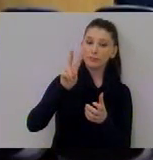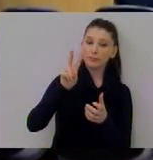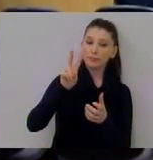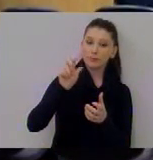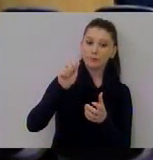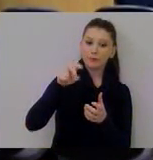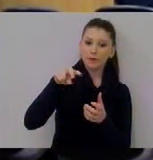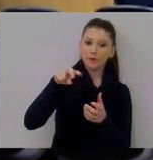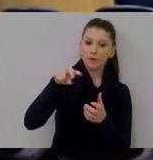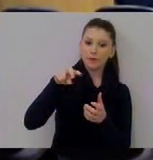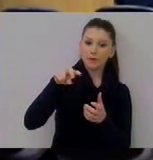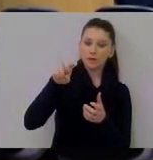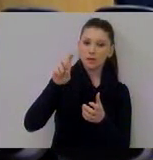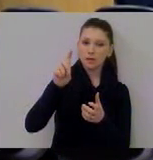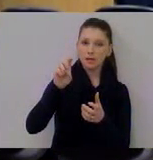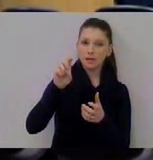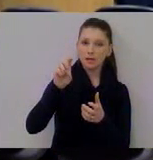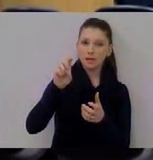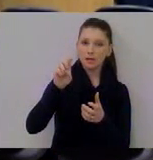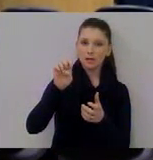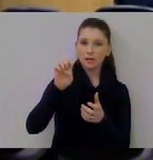4 minutos e meio.